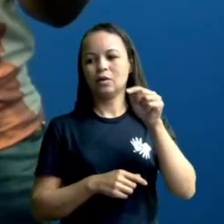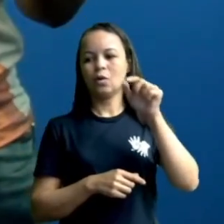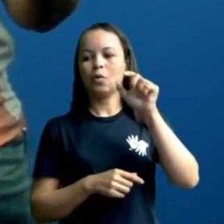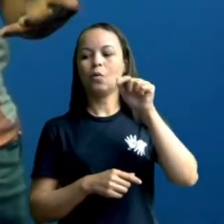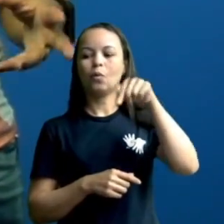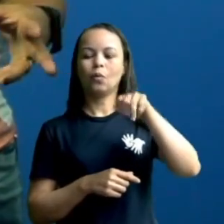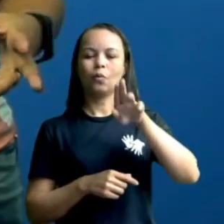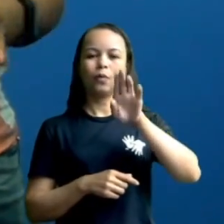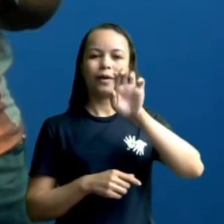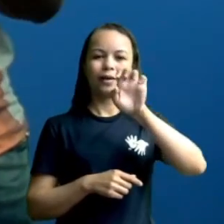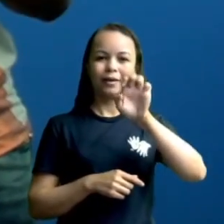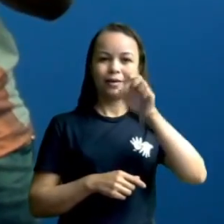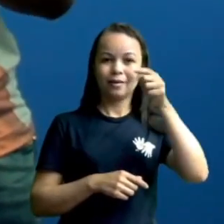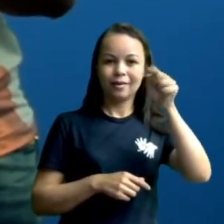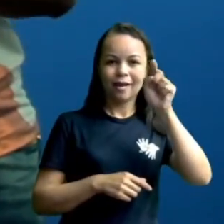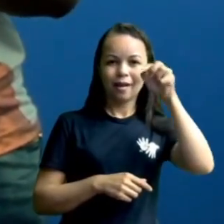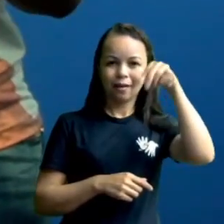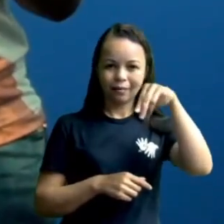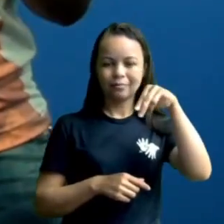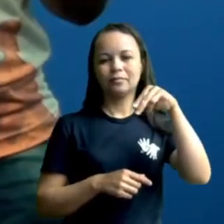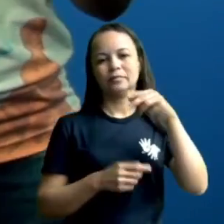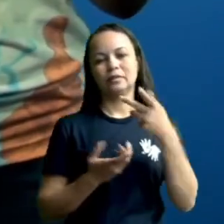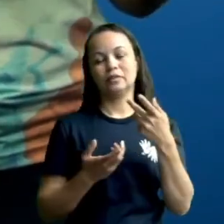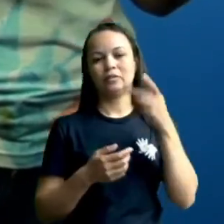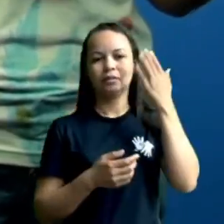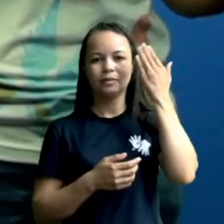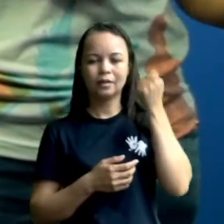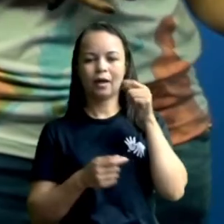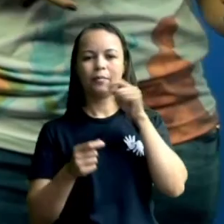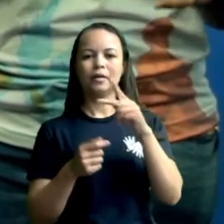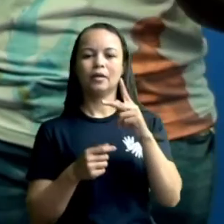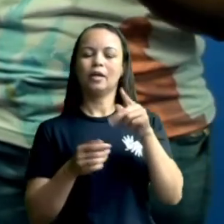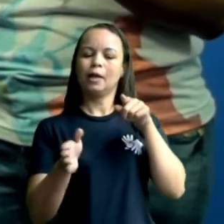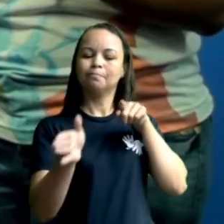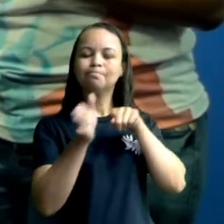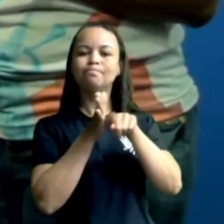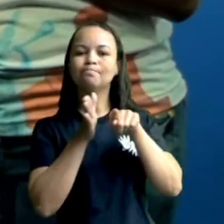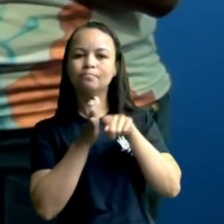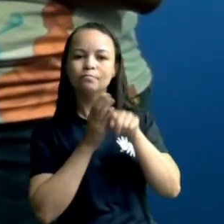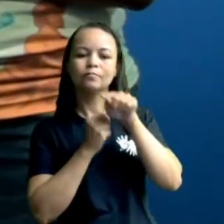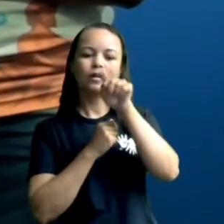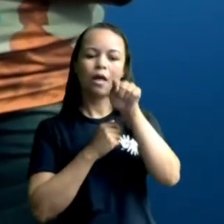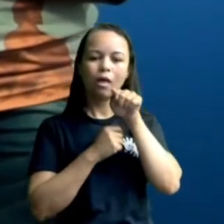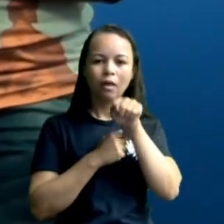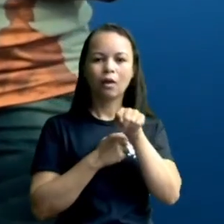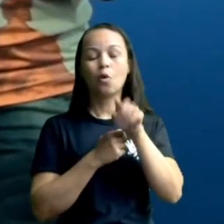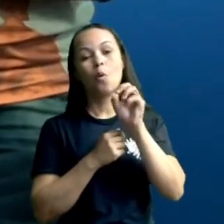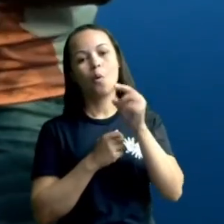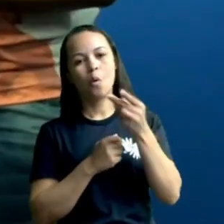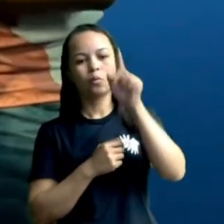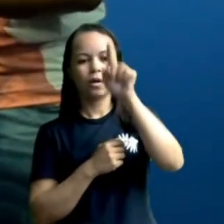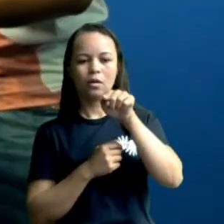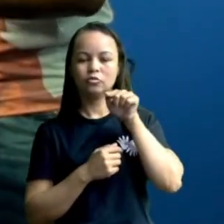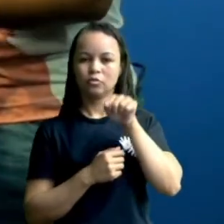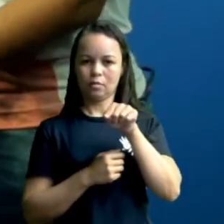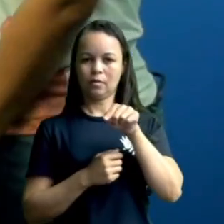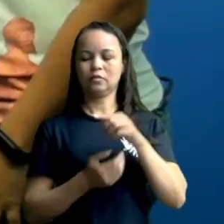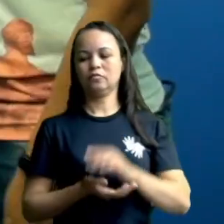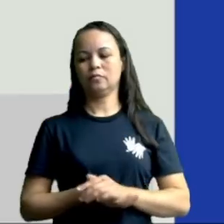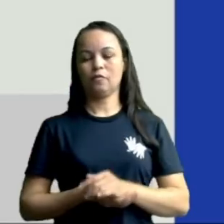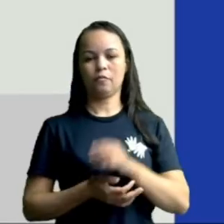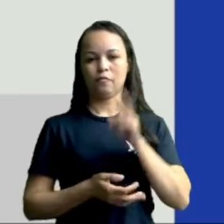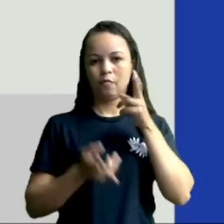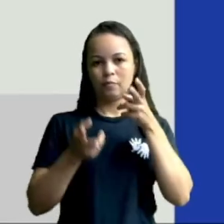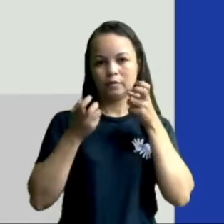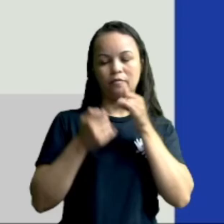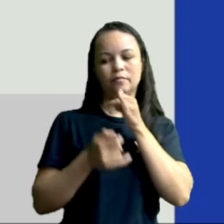esse acento, você já sabe que ele é um pronome interrogativo ou um pronome exclamativo, certo? Vamos ver os